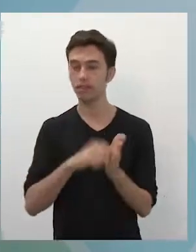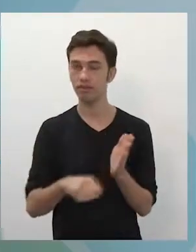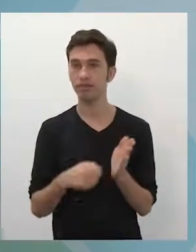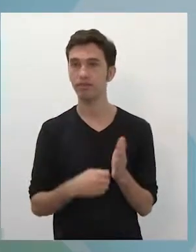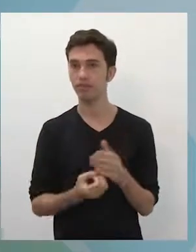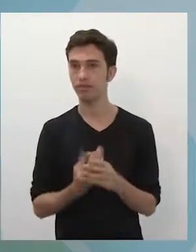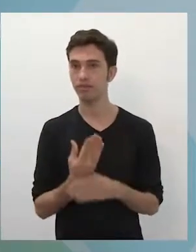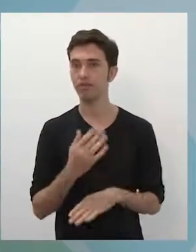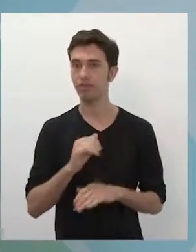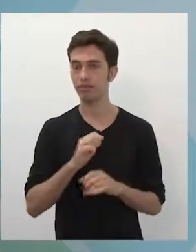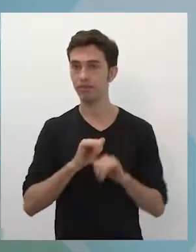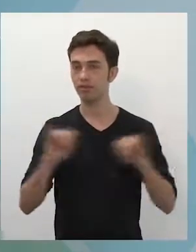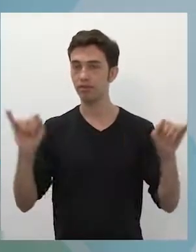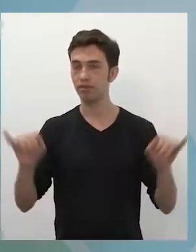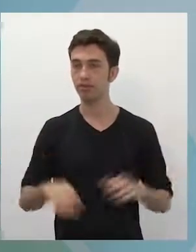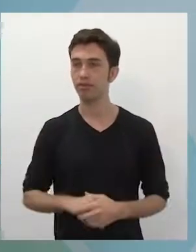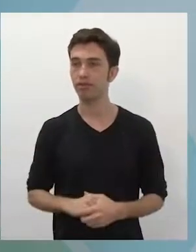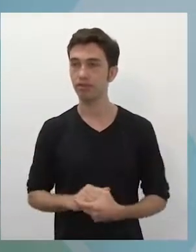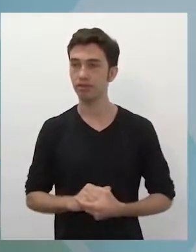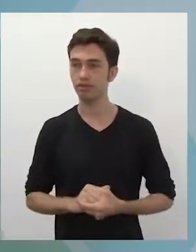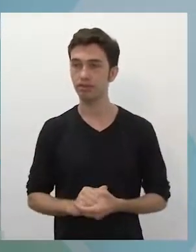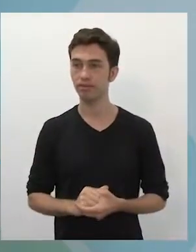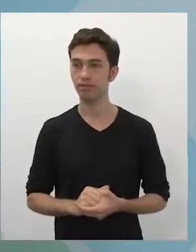notícias. Deixa eu ver.